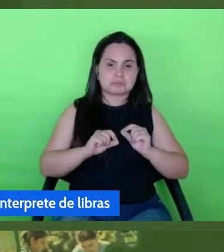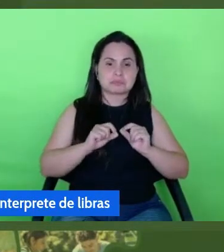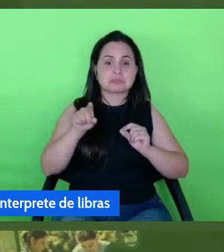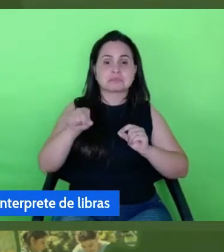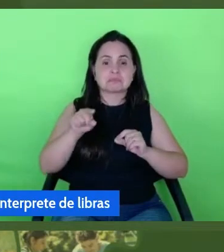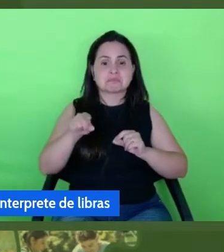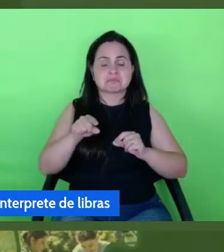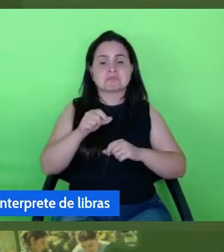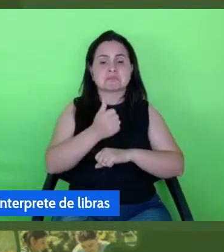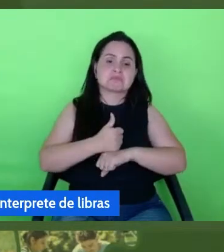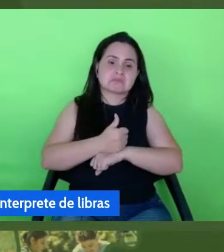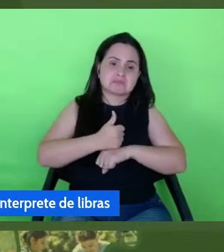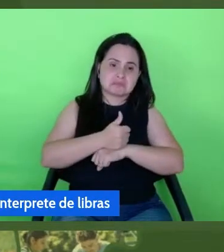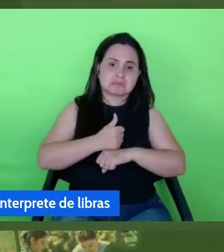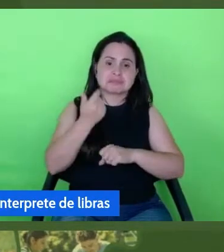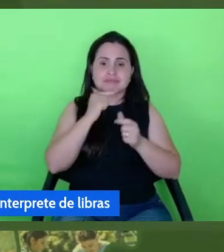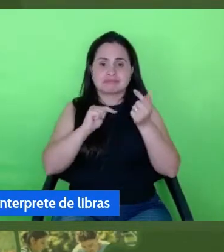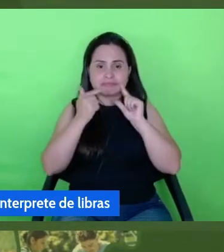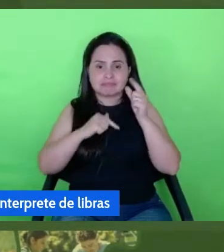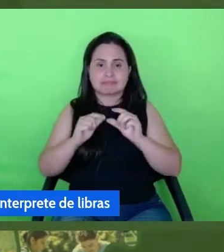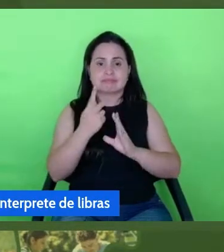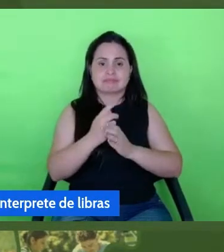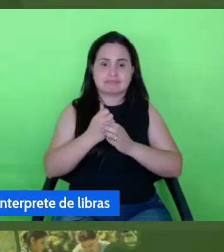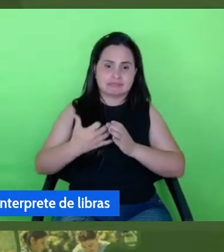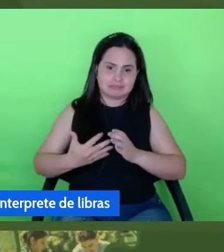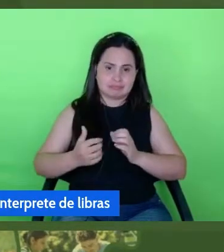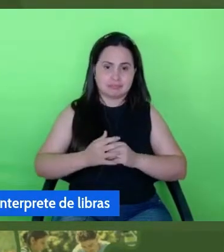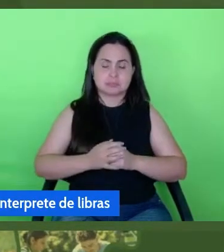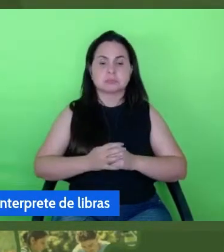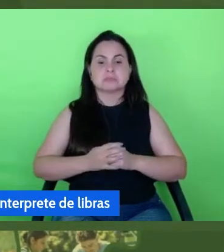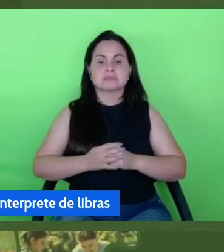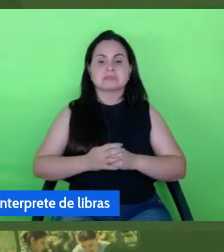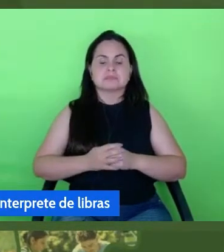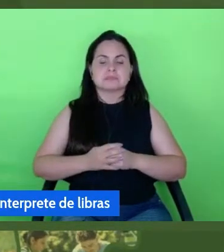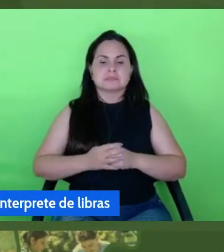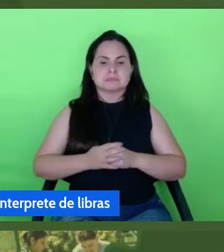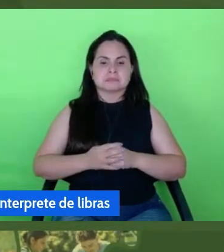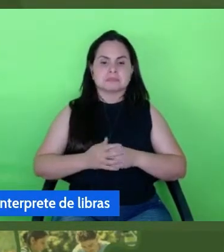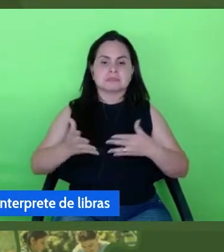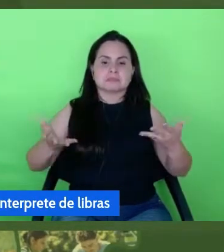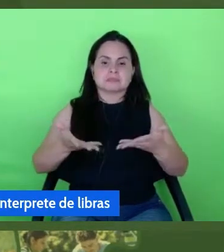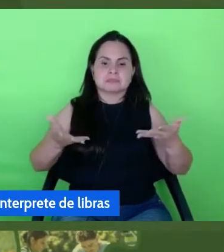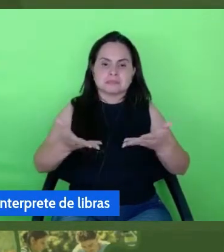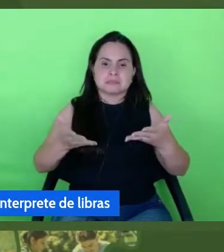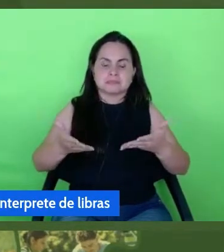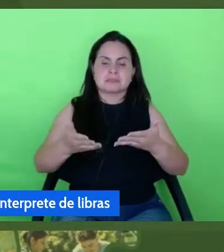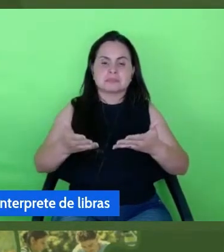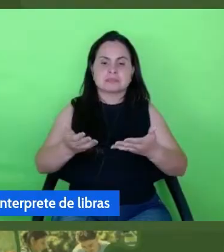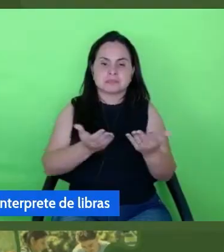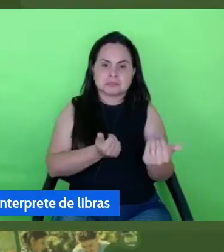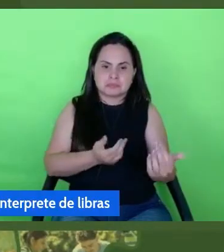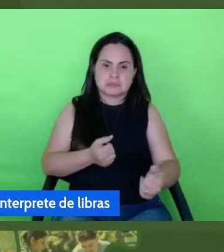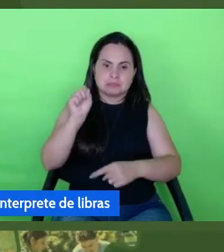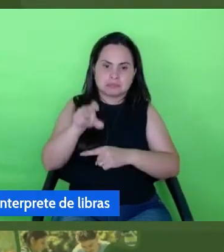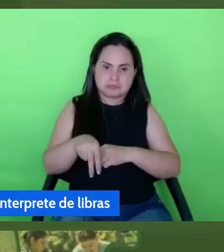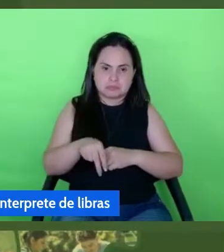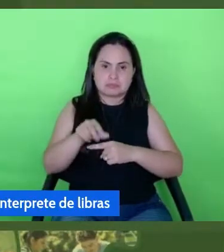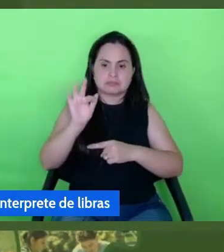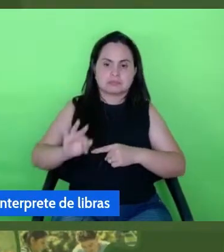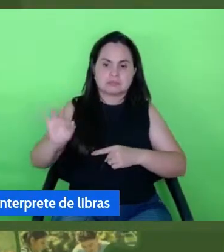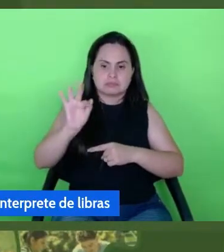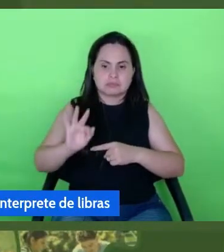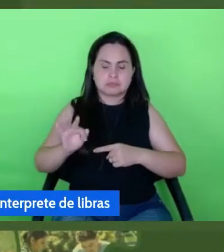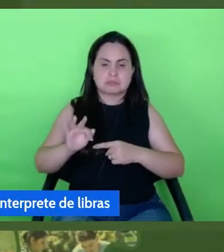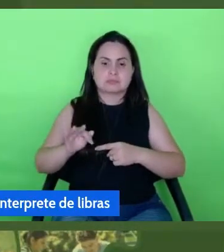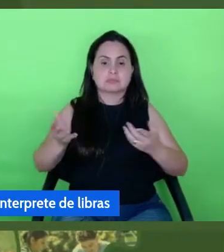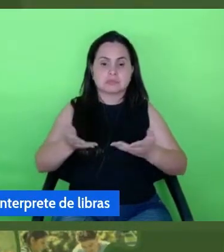profissional adquire ao participar de Hackathon. Hoje, queridos jovens e jovens que estão entrando na universidade, estão na universidade. Hoje se fala